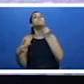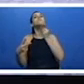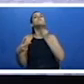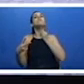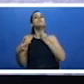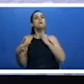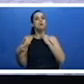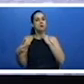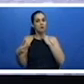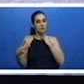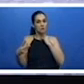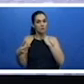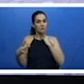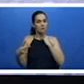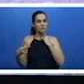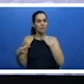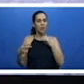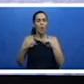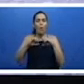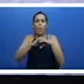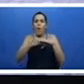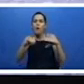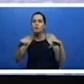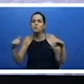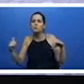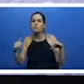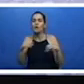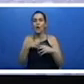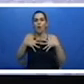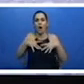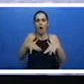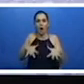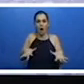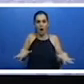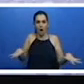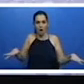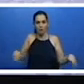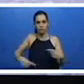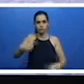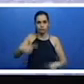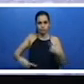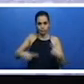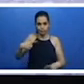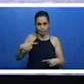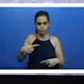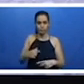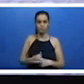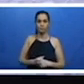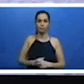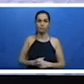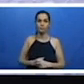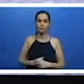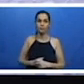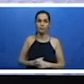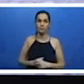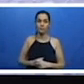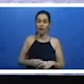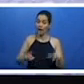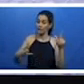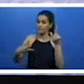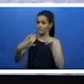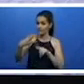garganta, esse oxigênio difunde e entra na corrente sanguínea, no sistema circulatório e vai para as células. Agora, a